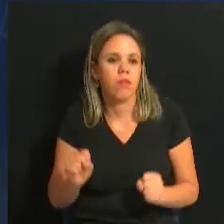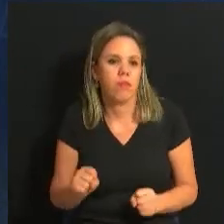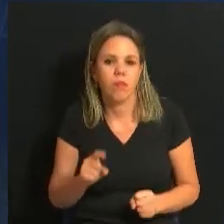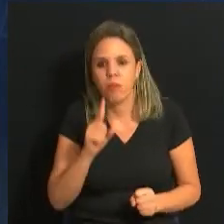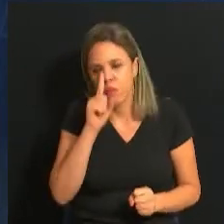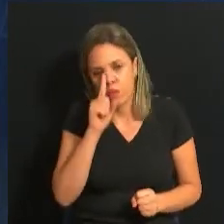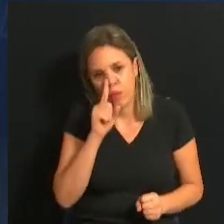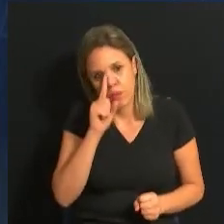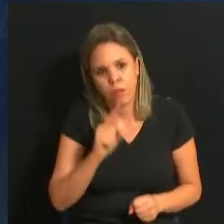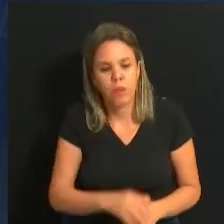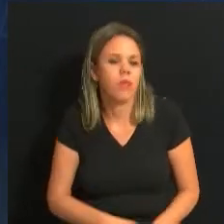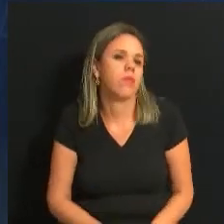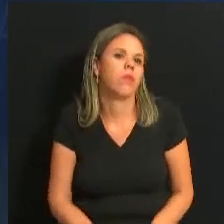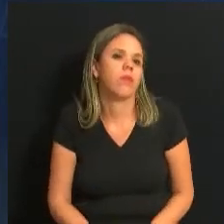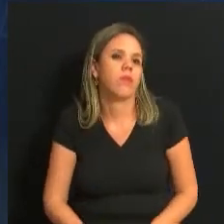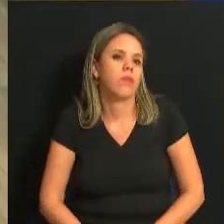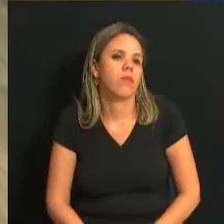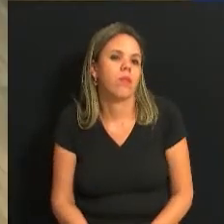perigosa?